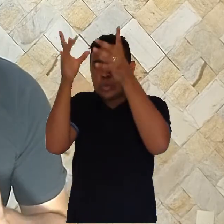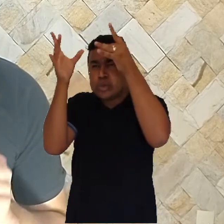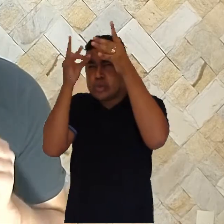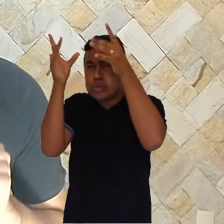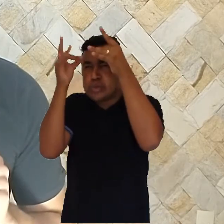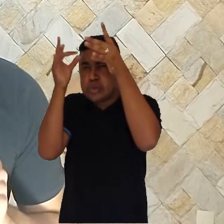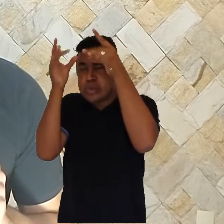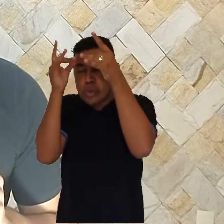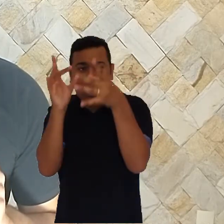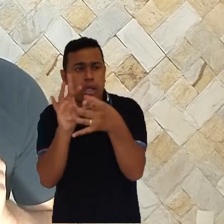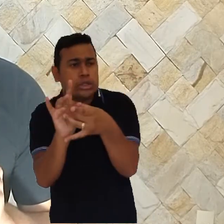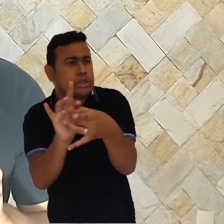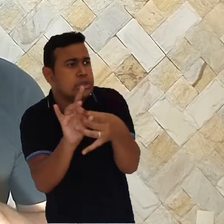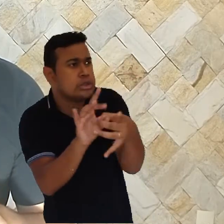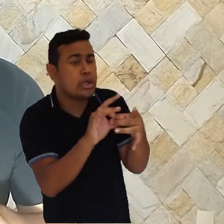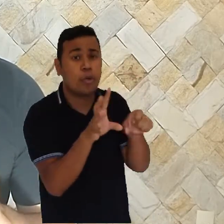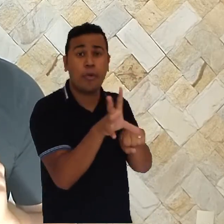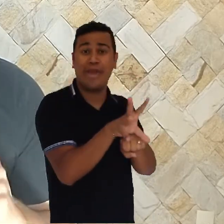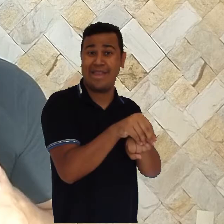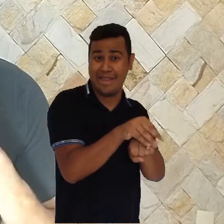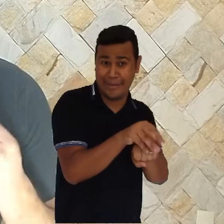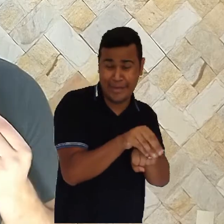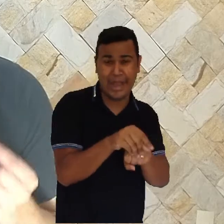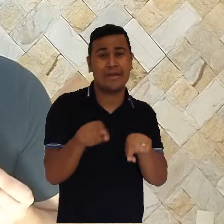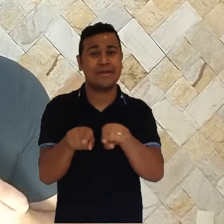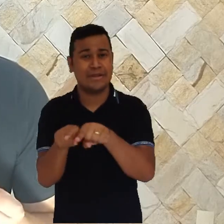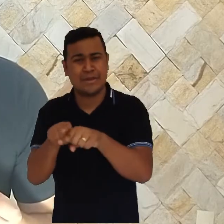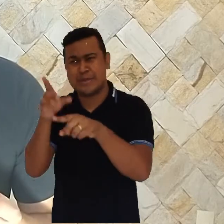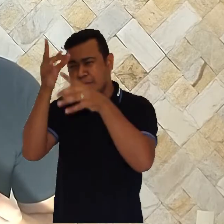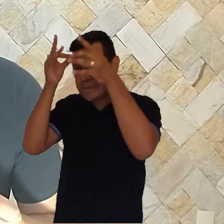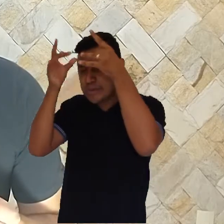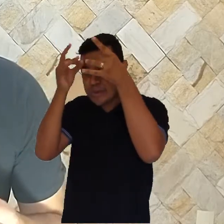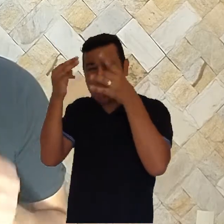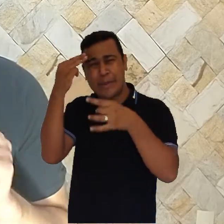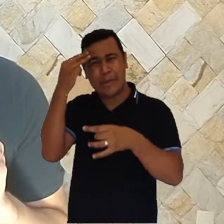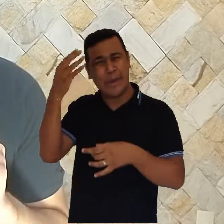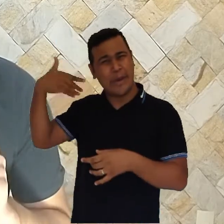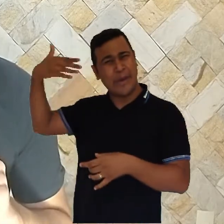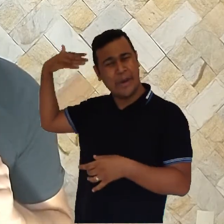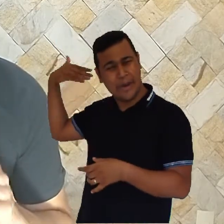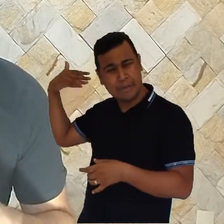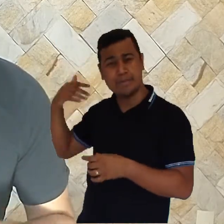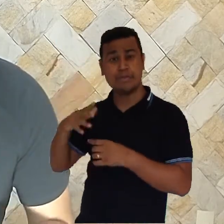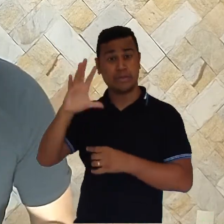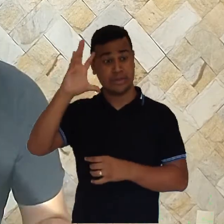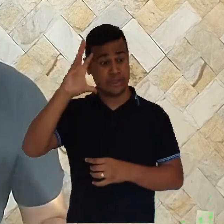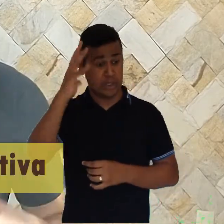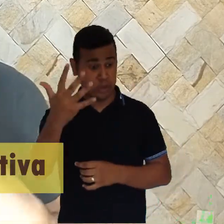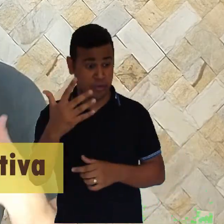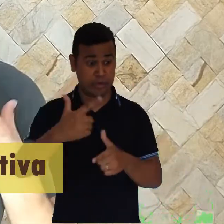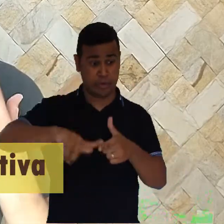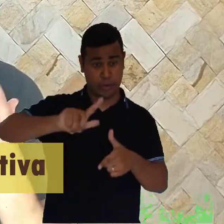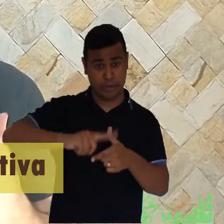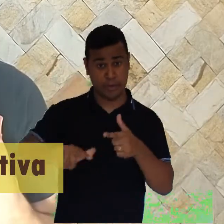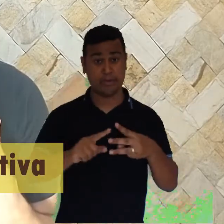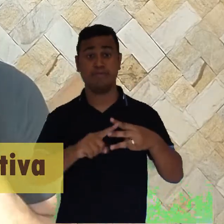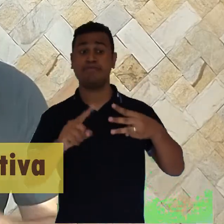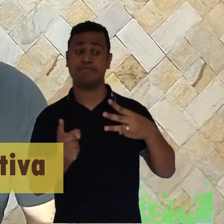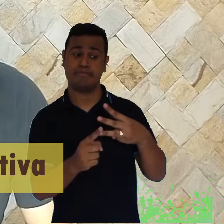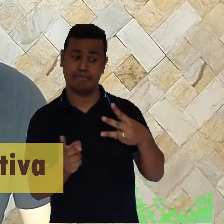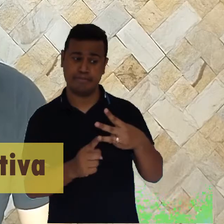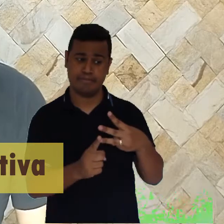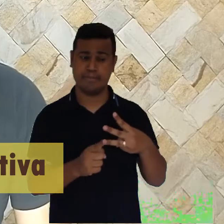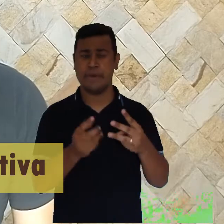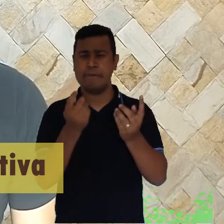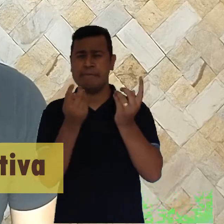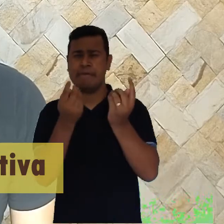a conhecimentos já armazenados em nossas memórias mais antigas e resolver problemas. E a flexibilidade cognitiva,